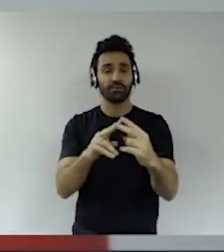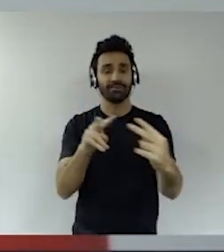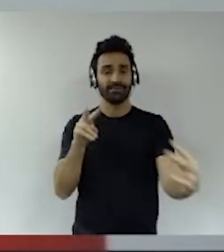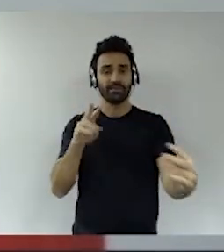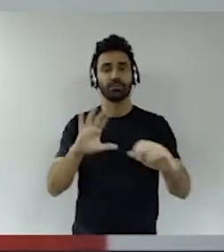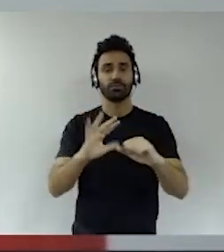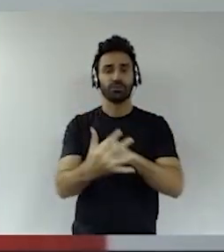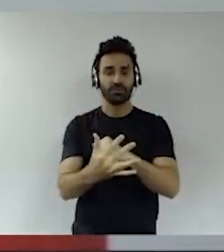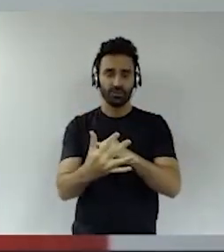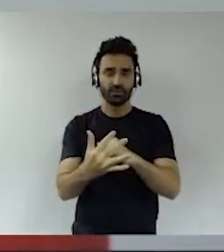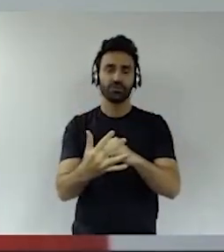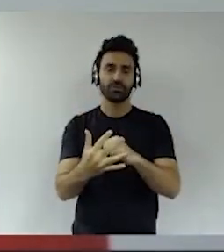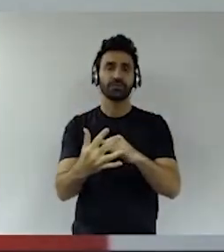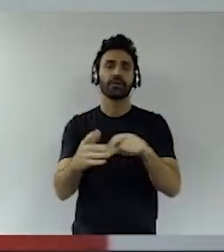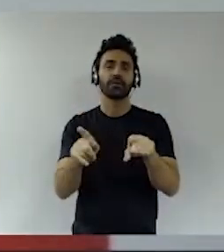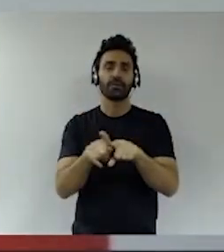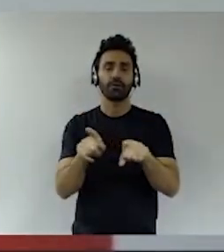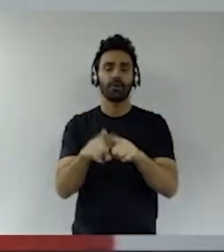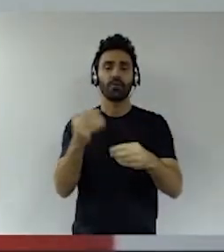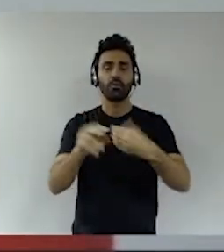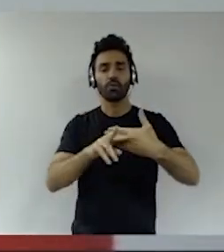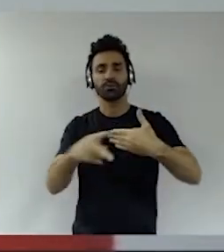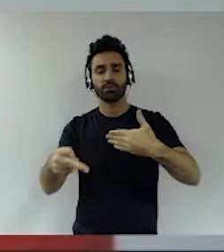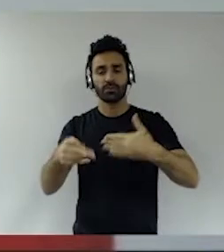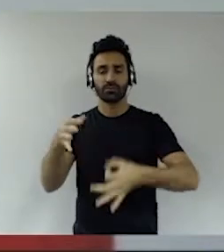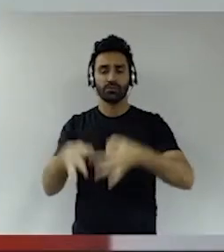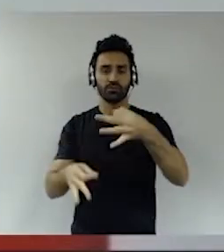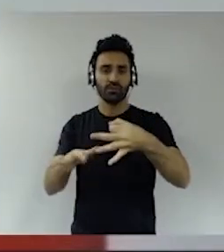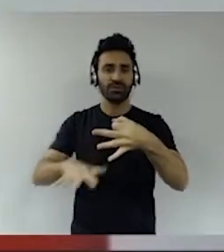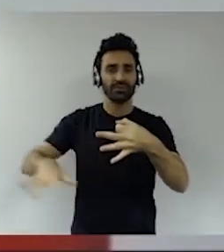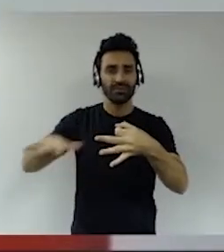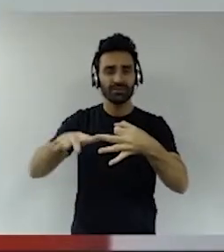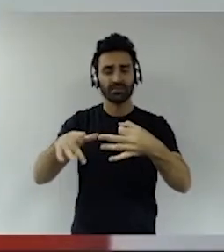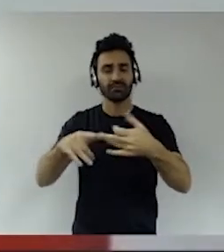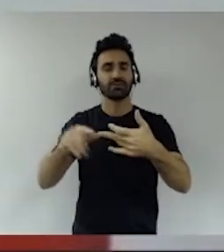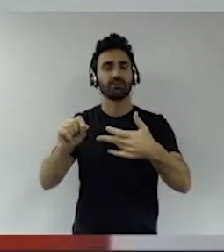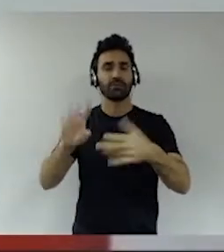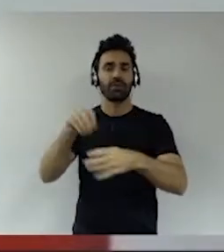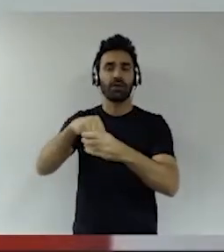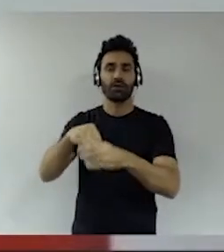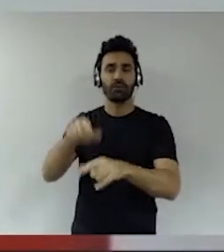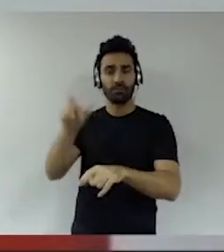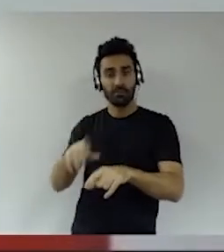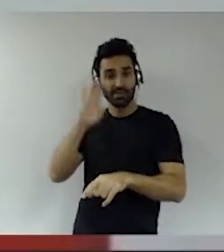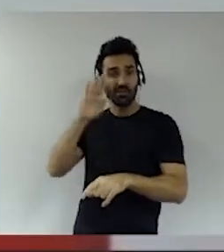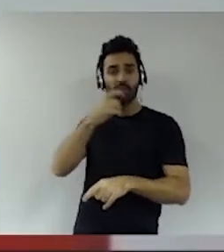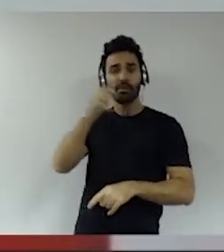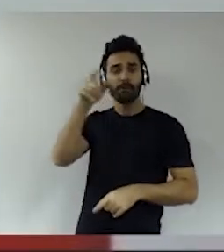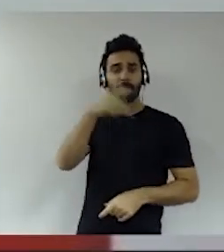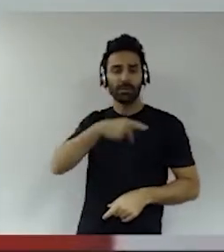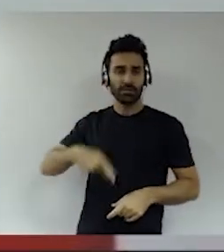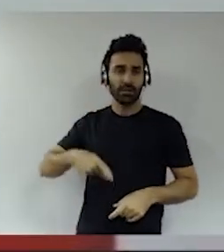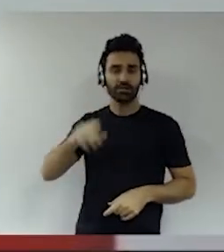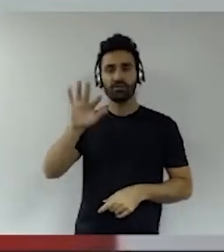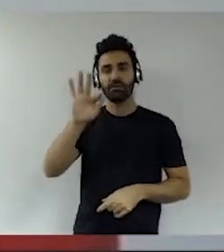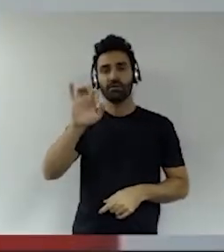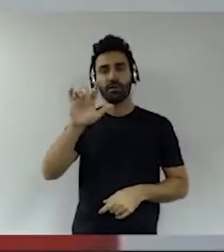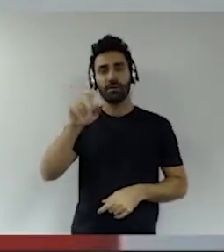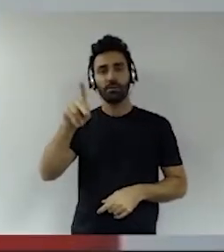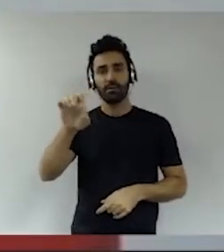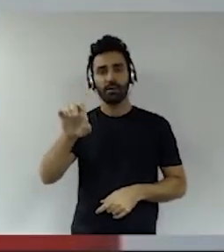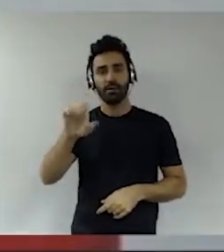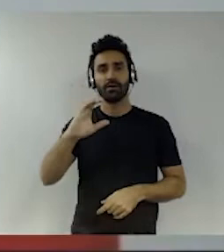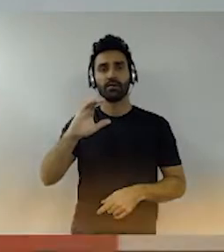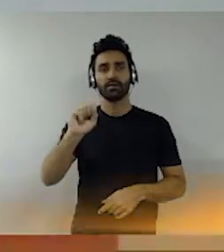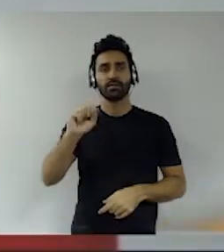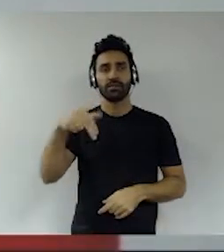Covid-19, repercussões jurídicas e sociais da pandemia, na pessoa do nosso presidente da OAB, Felipe Santa Cruz,